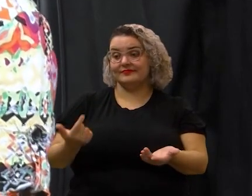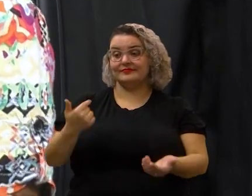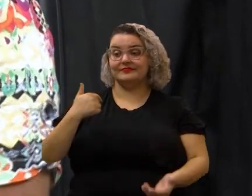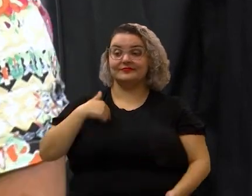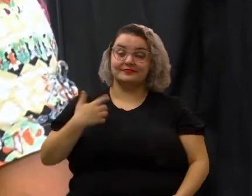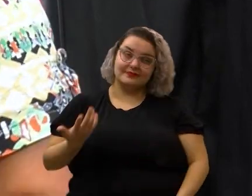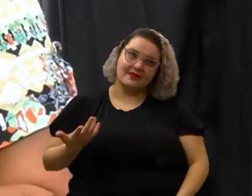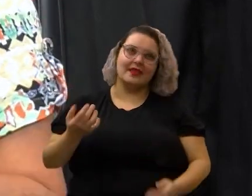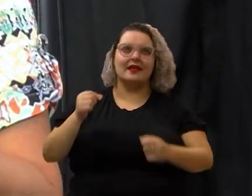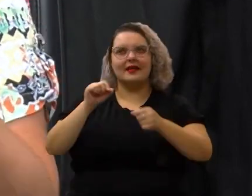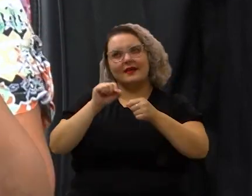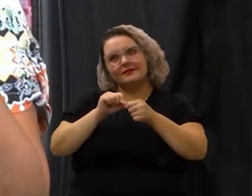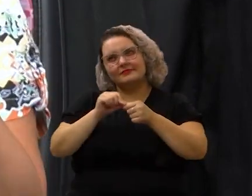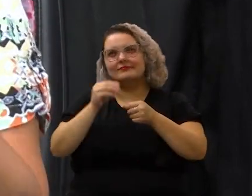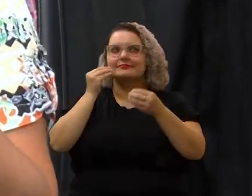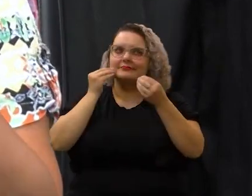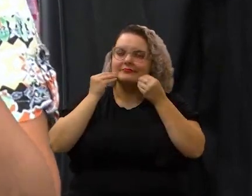eu